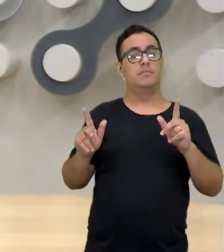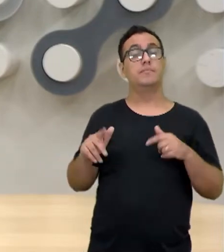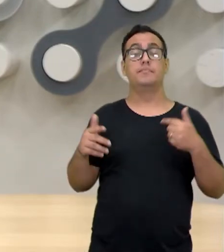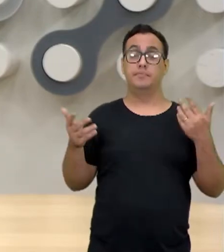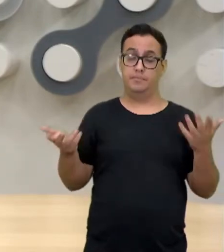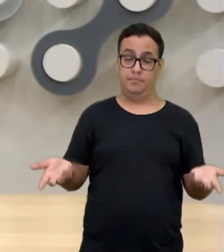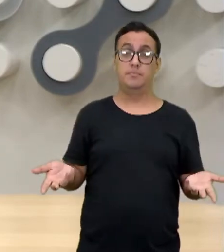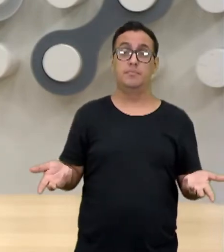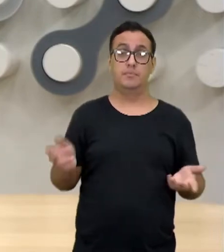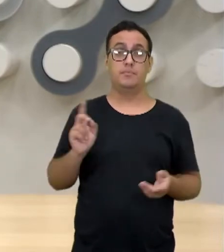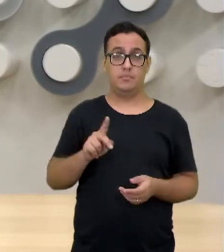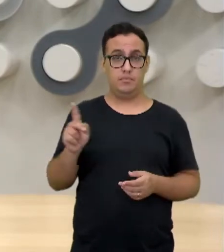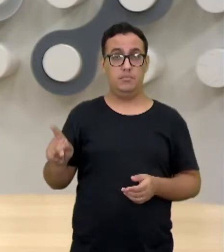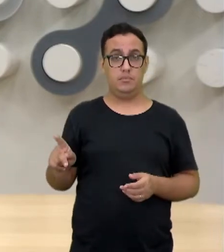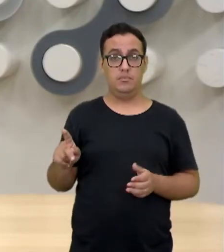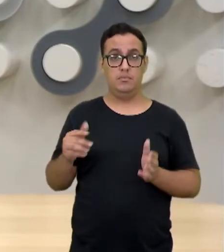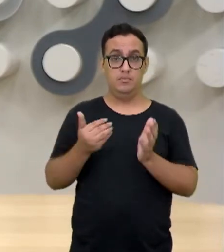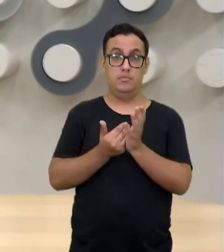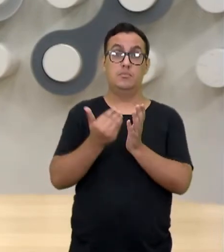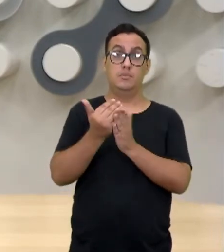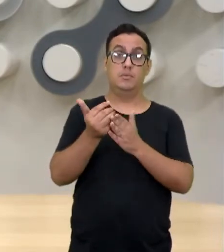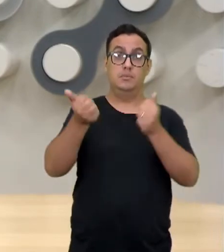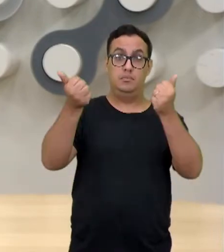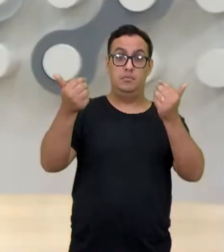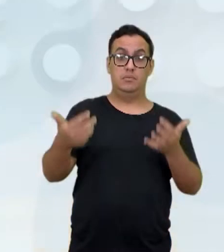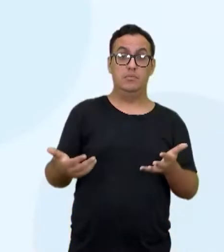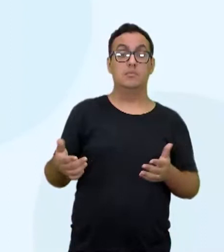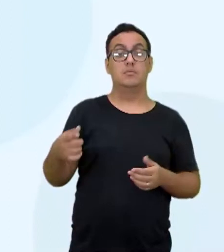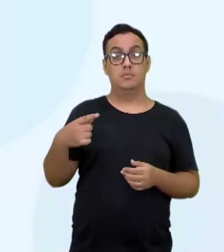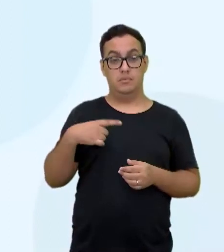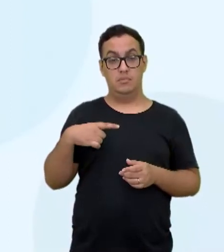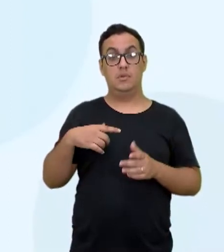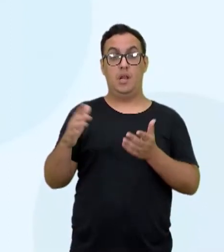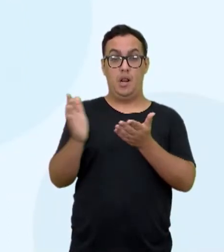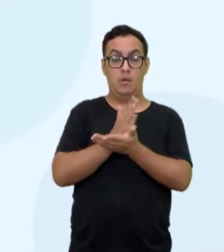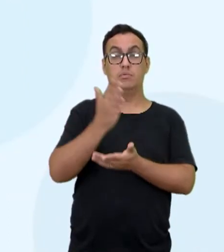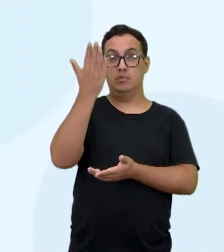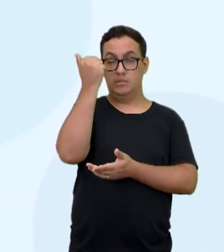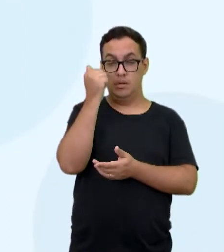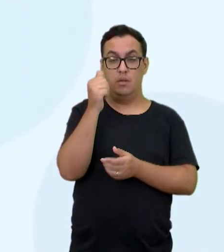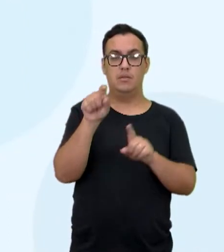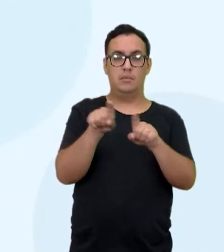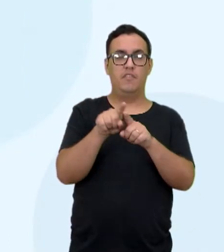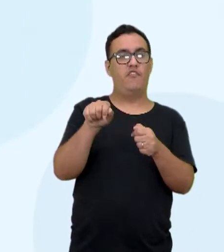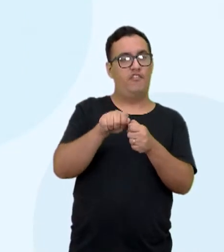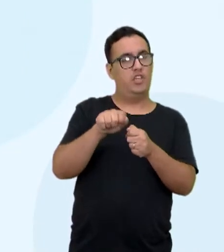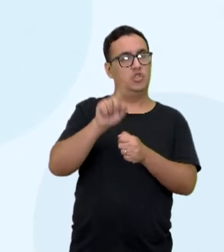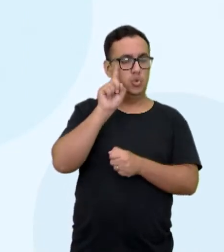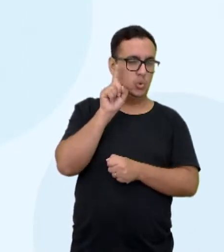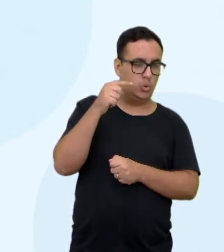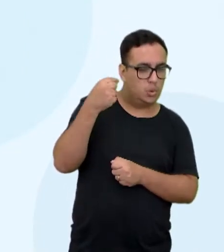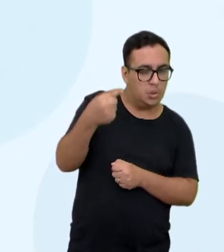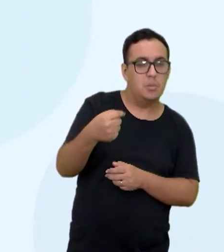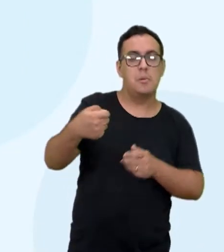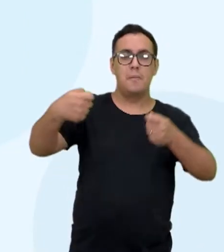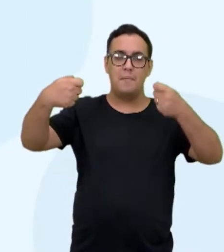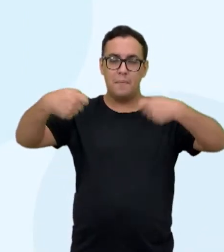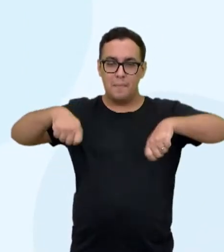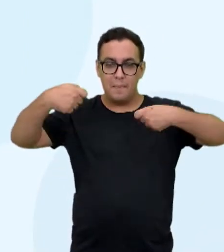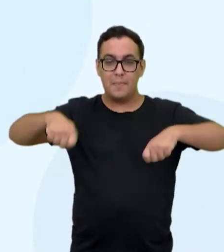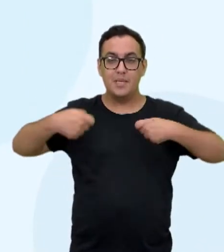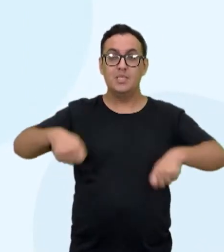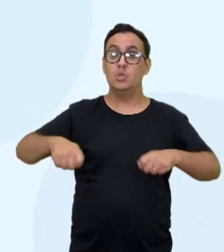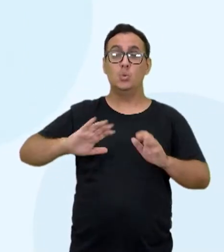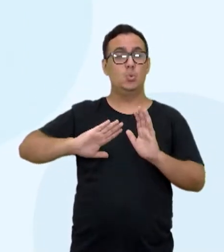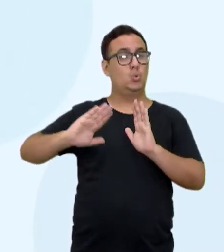aí, o professor Ubiratã D'Ambrosio diz o seguinte: tem saberes e tem fazeres do dia a dia que tem em